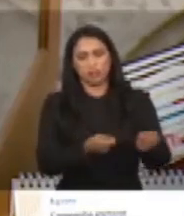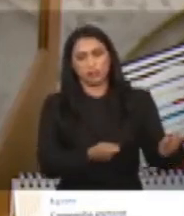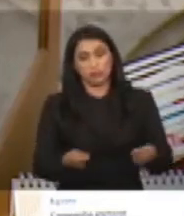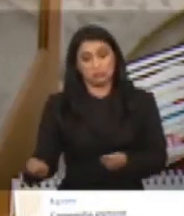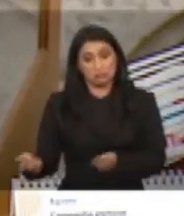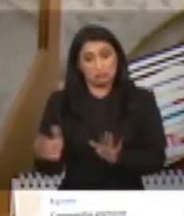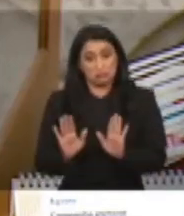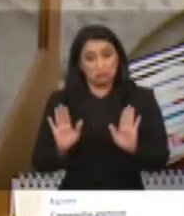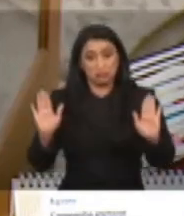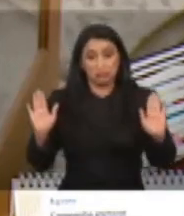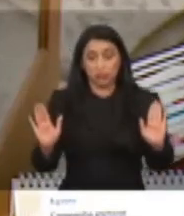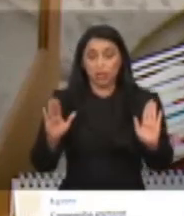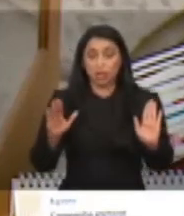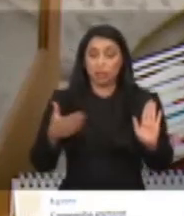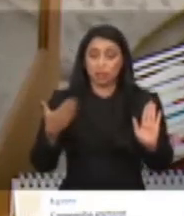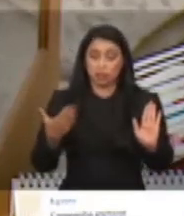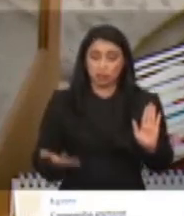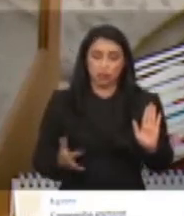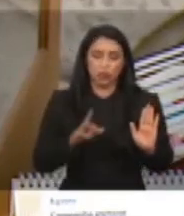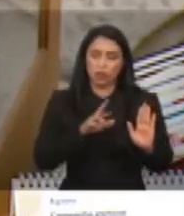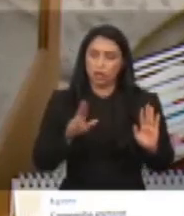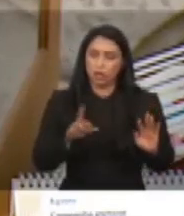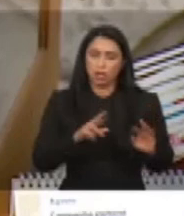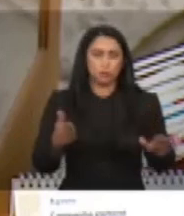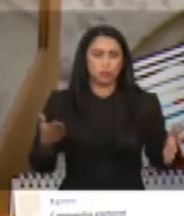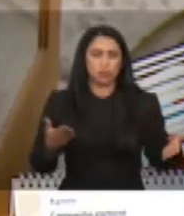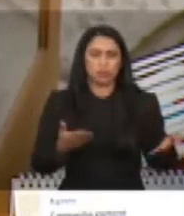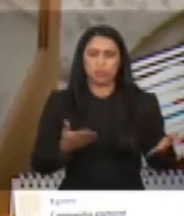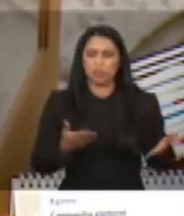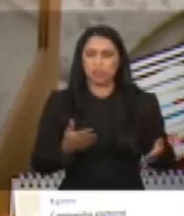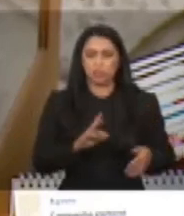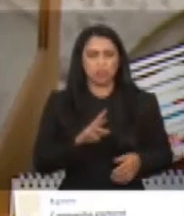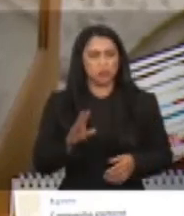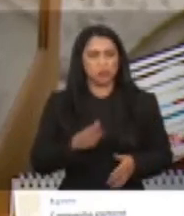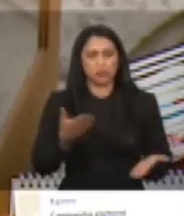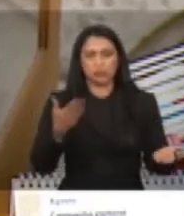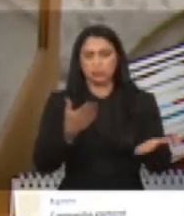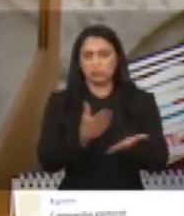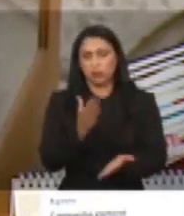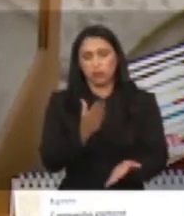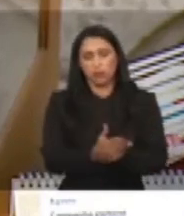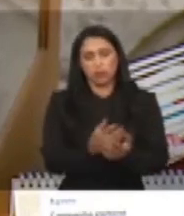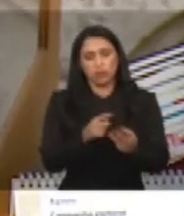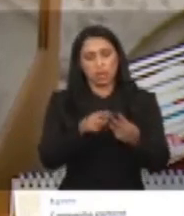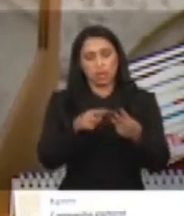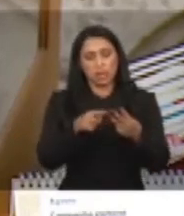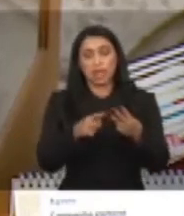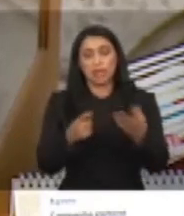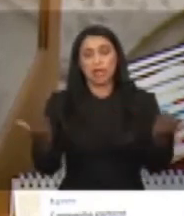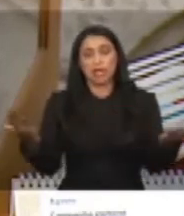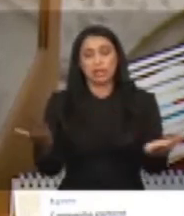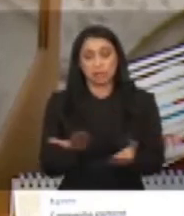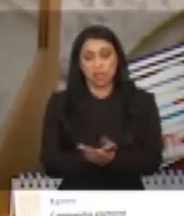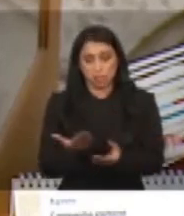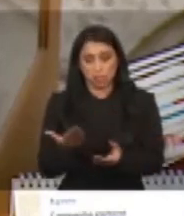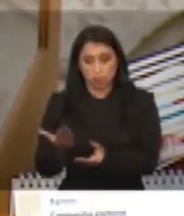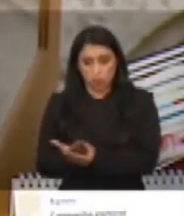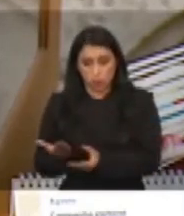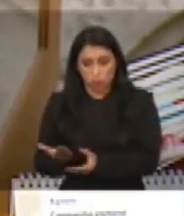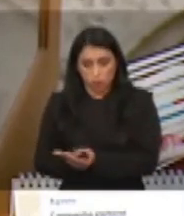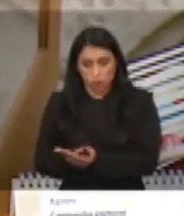face do qual manifesta-se pela improcedência dos pedidos feitas nas 3 ações com a